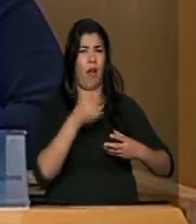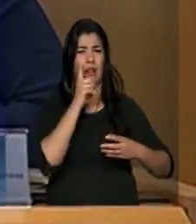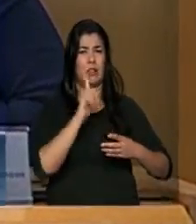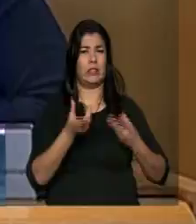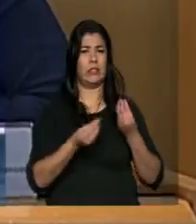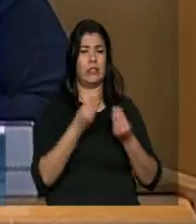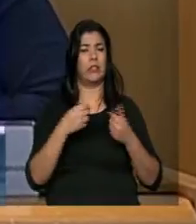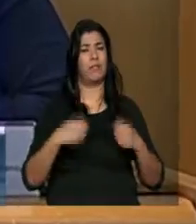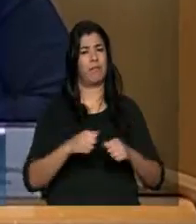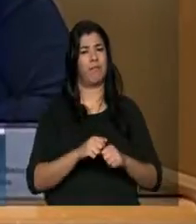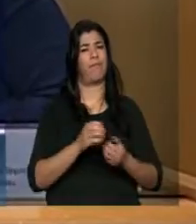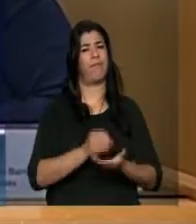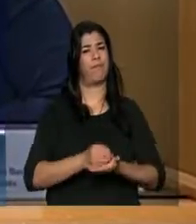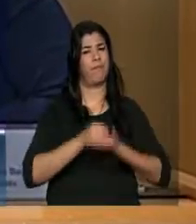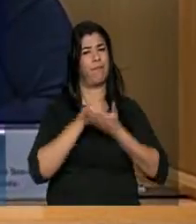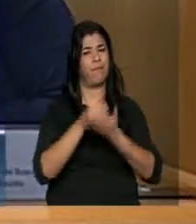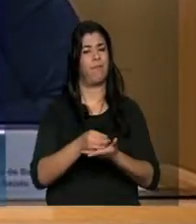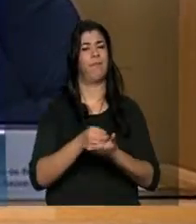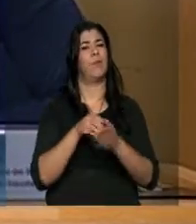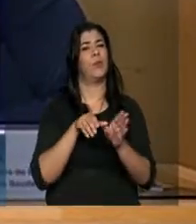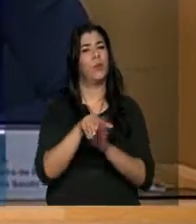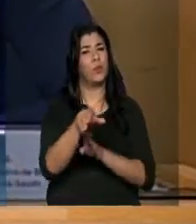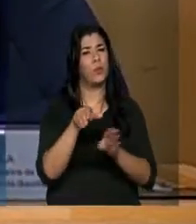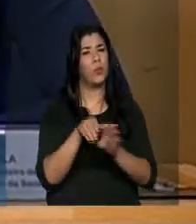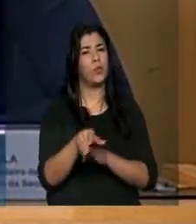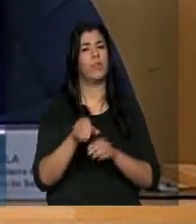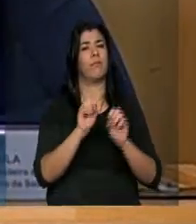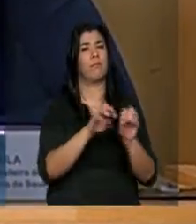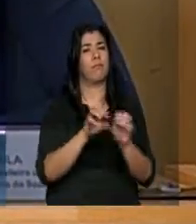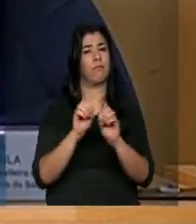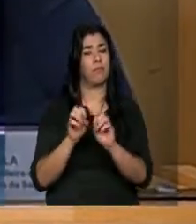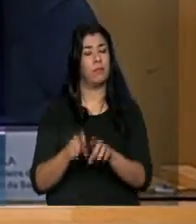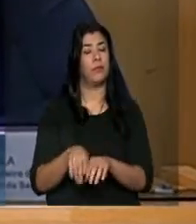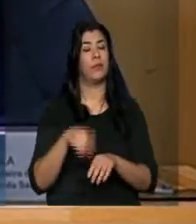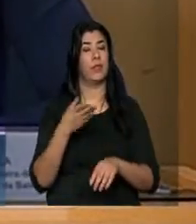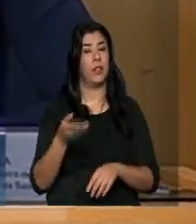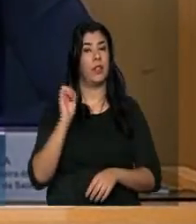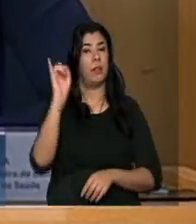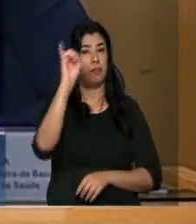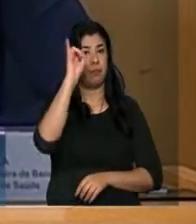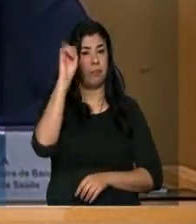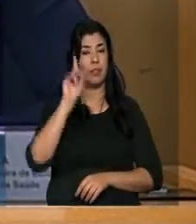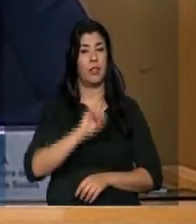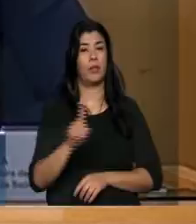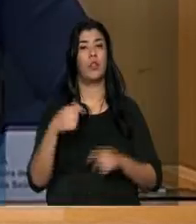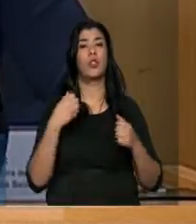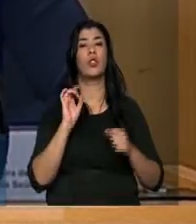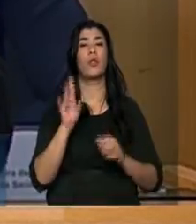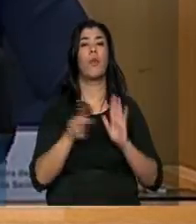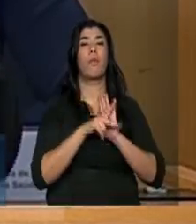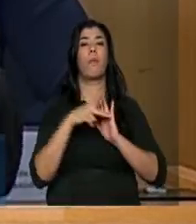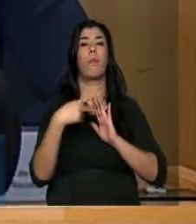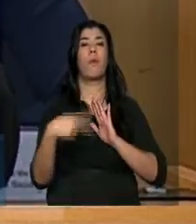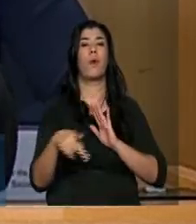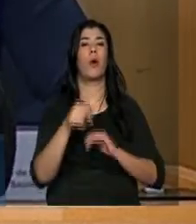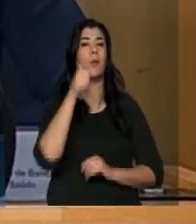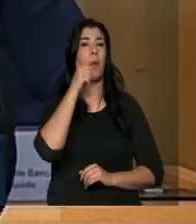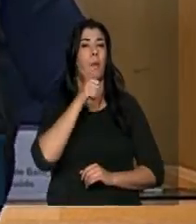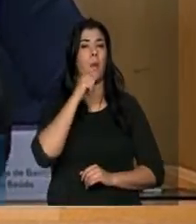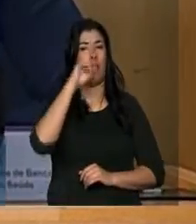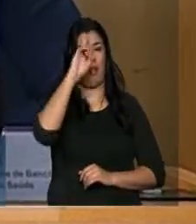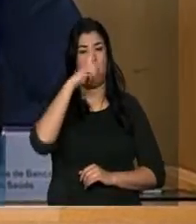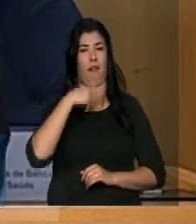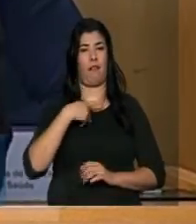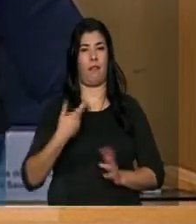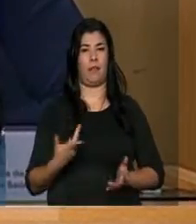de muito apoio. A gente tem insistido nisso em todas as campanhas. O sucesso do aleitamento materno não depende só de cada mulher.